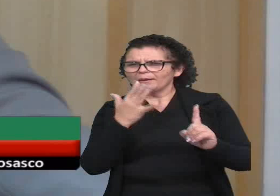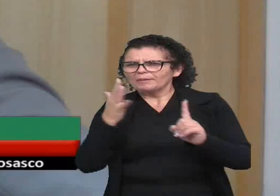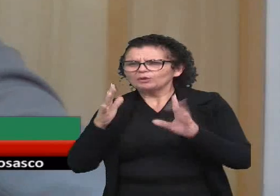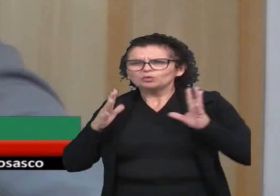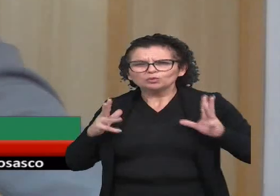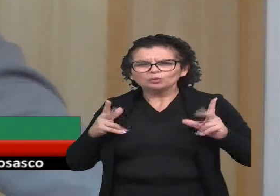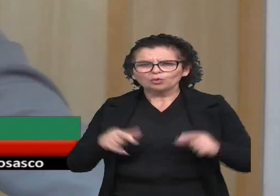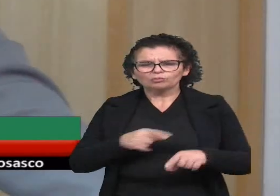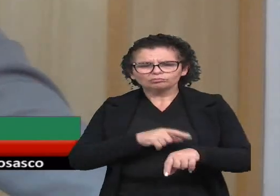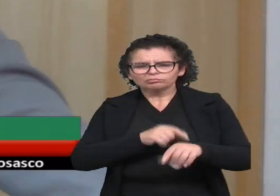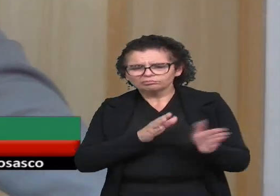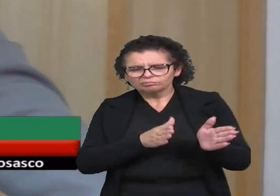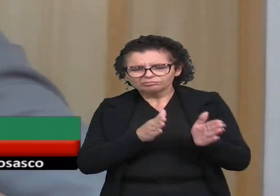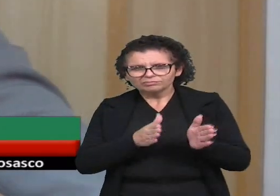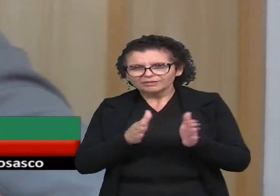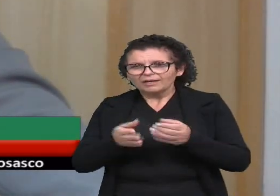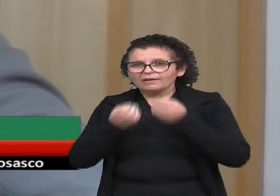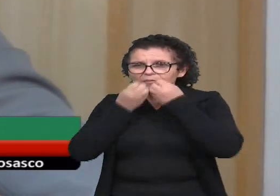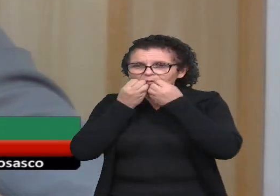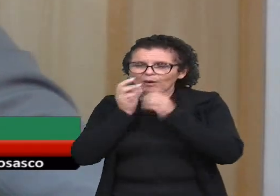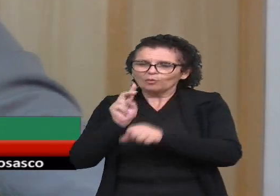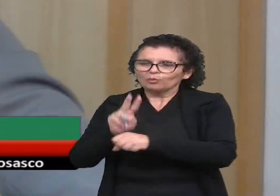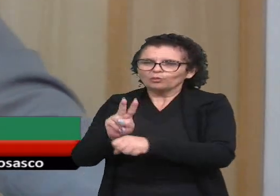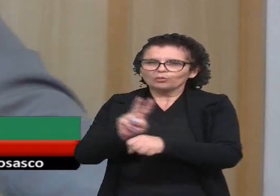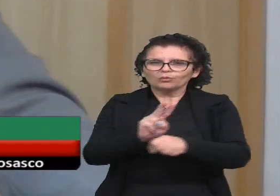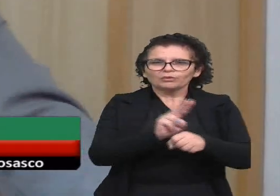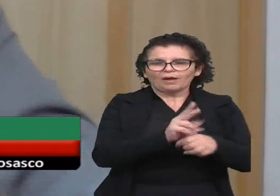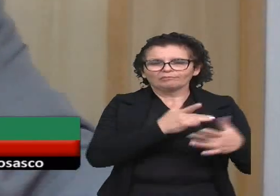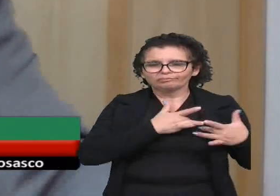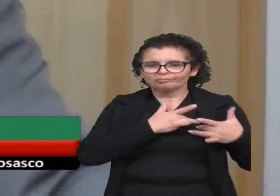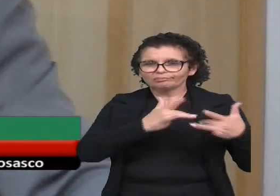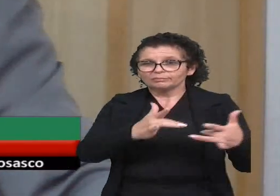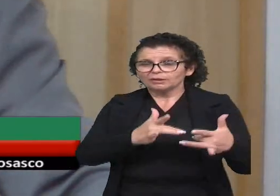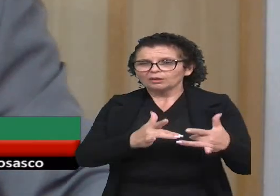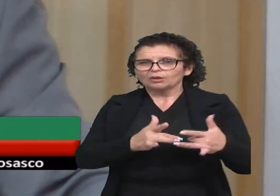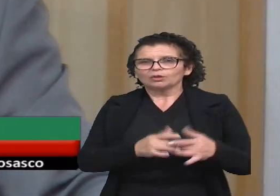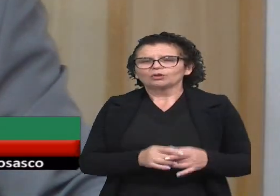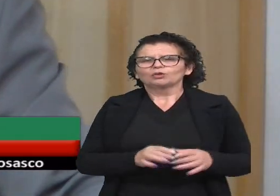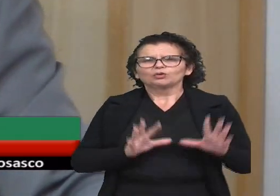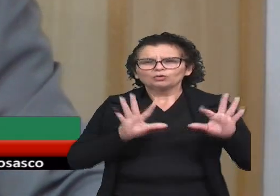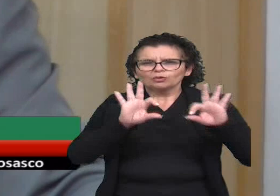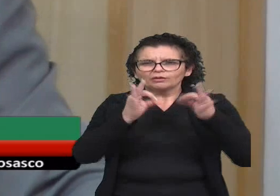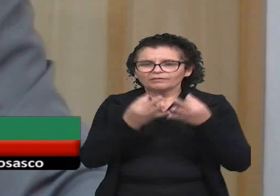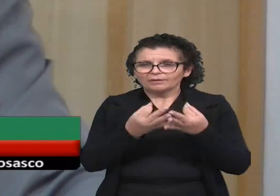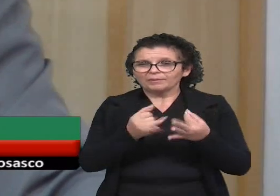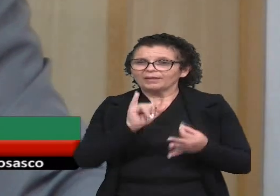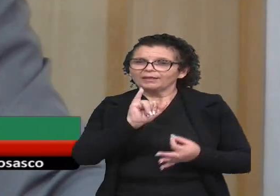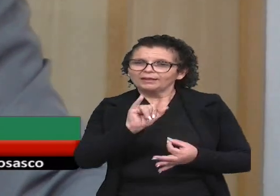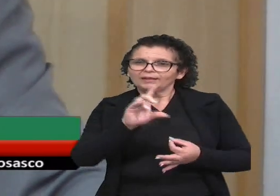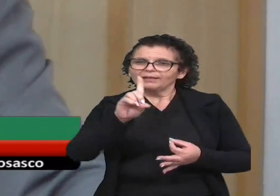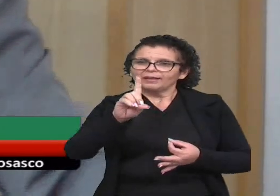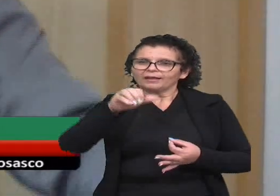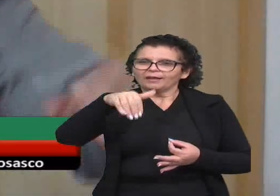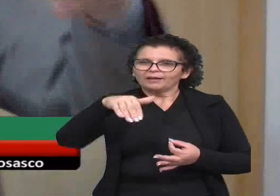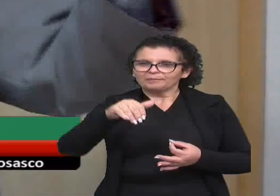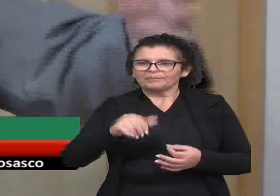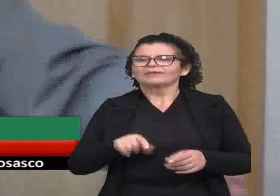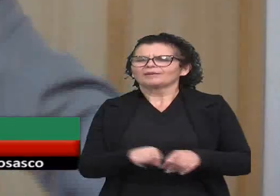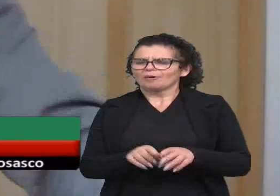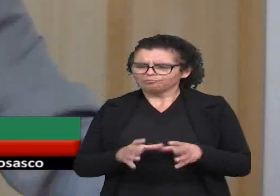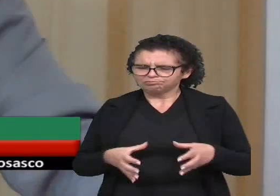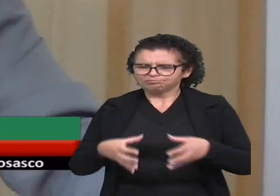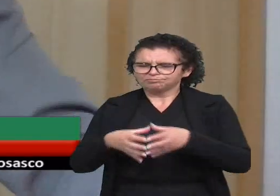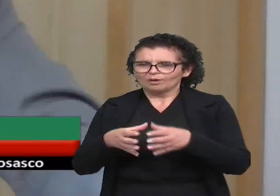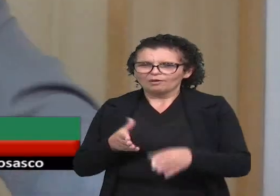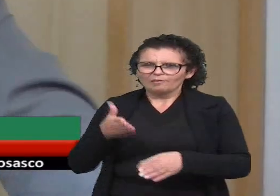dedicam o seu tempo a fazer o bem ao próximo. O IDM, toda a família IDM faz isso de forma voluntária, é só ir lá,